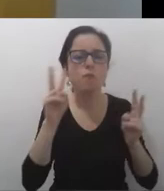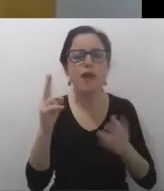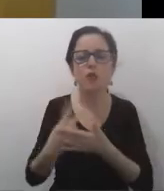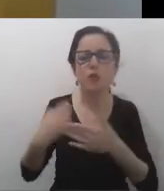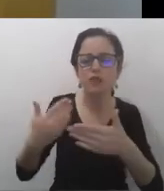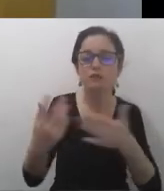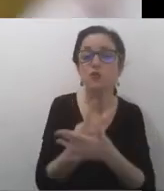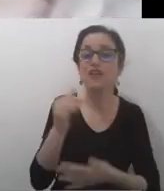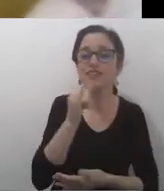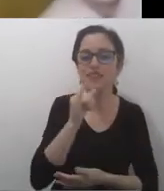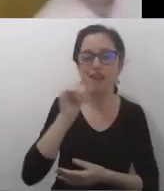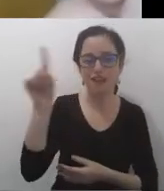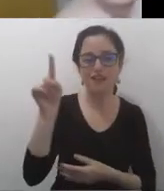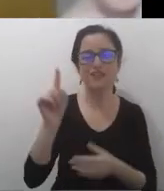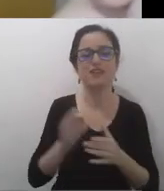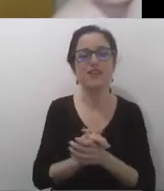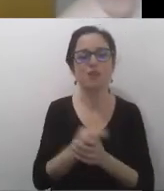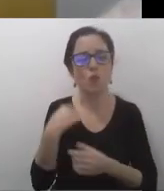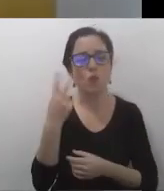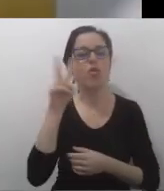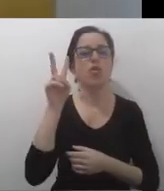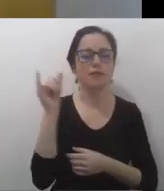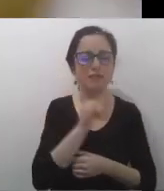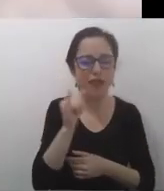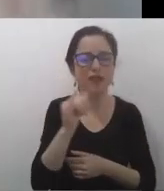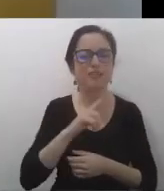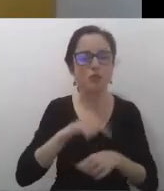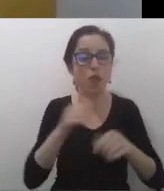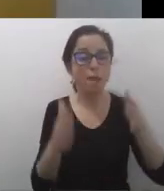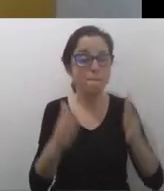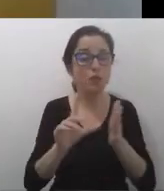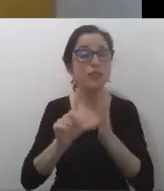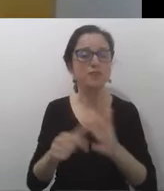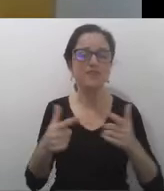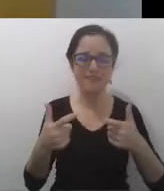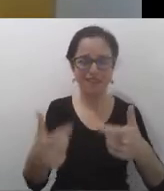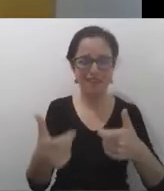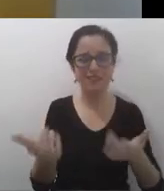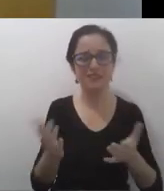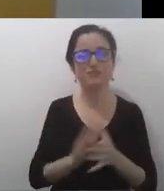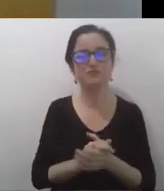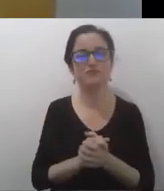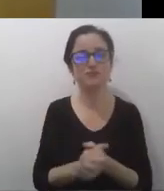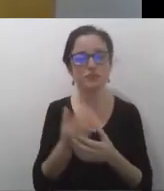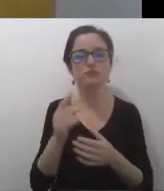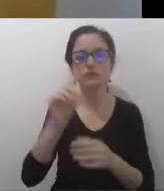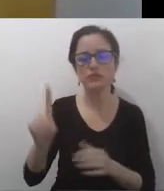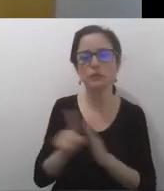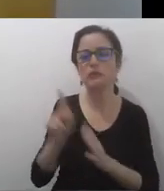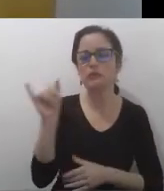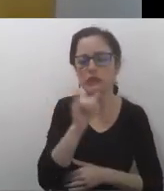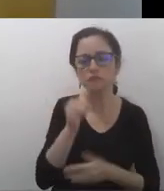superficialmente, ele lembrava o que estava acontecendo na Itália, né? Vamos lembrar que a Itália teve todo um período depois do pós-guerra em